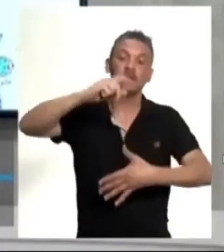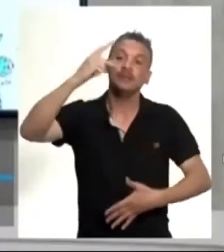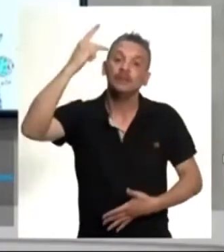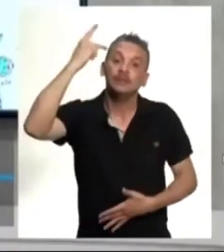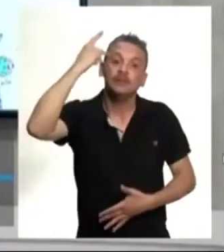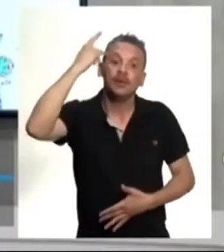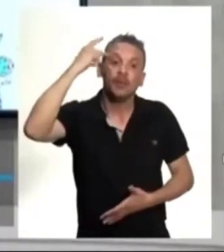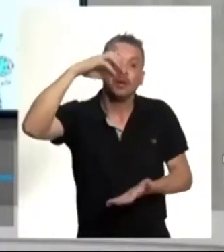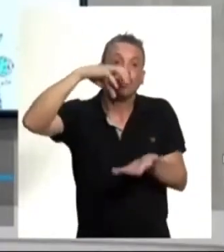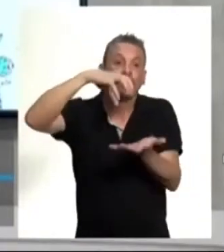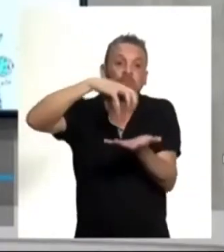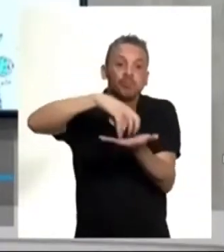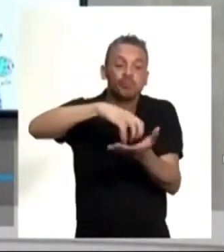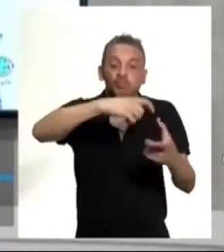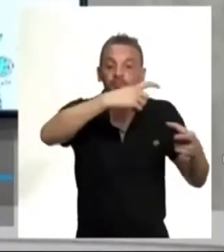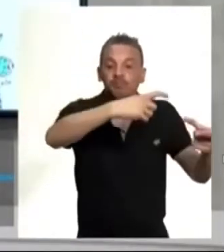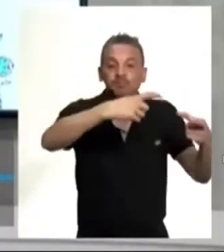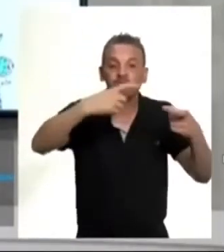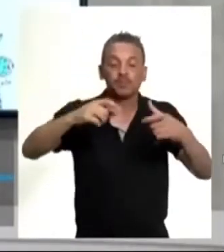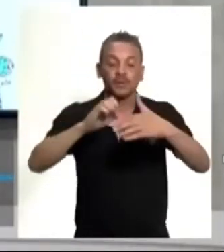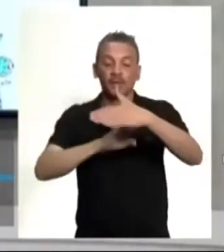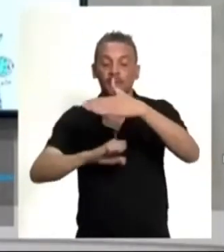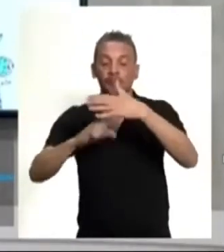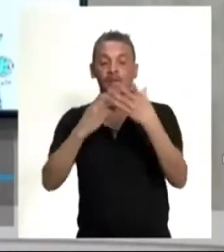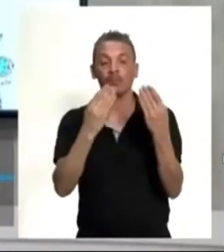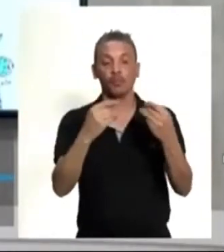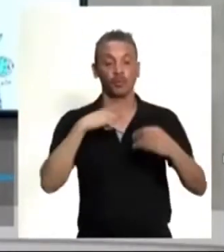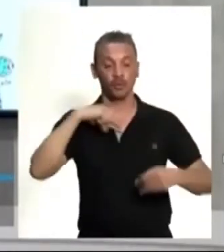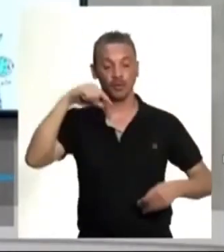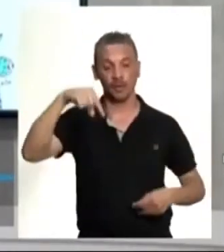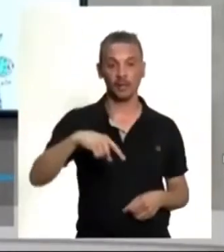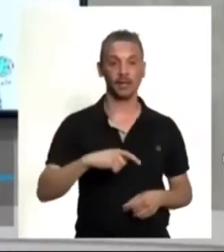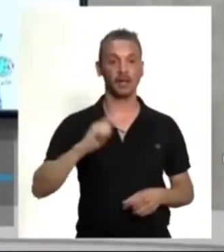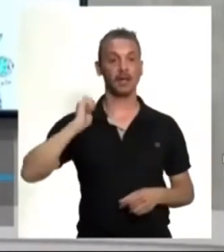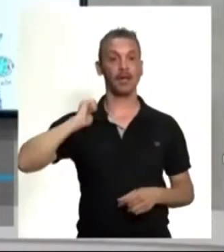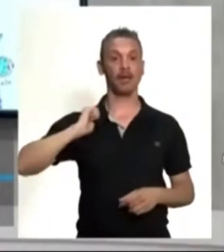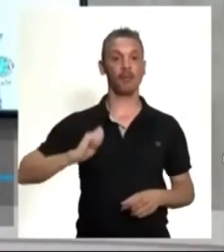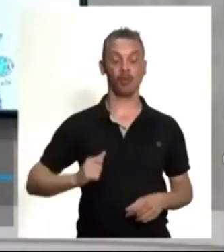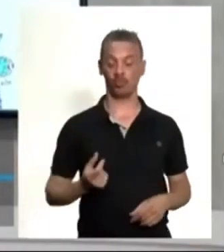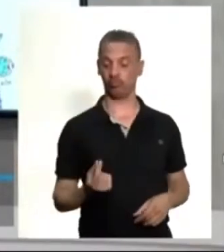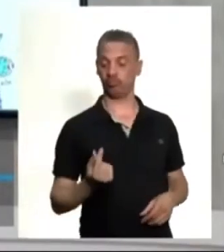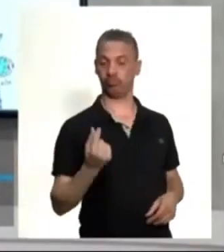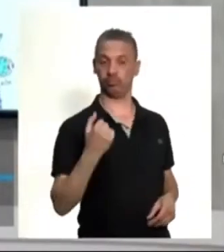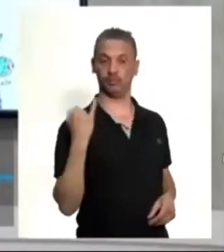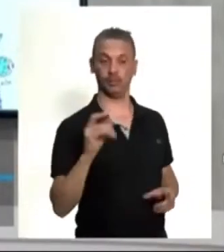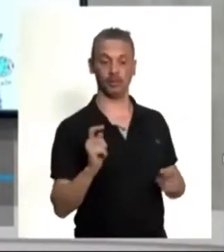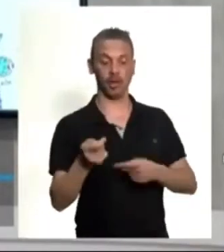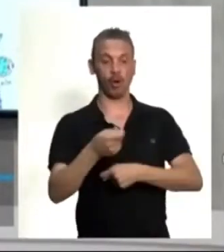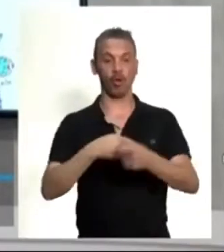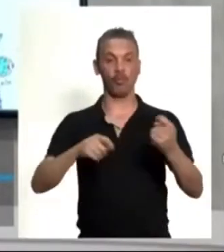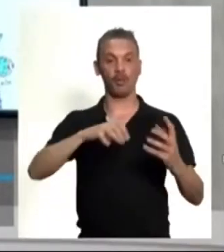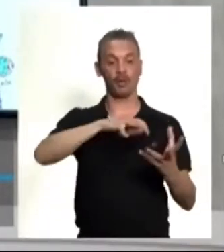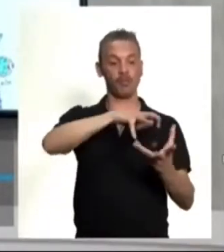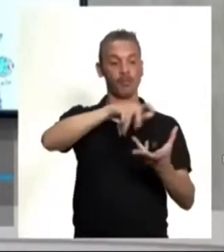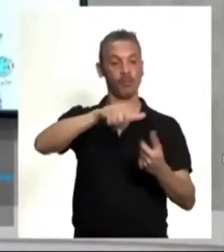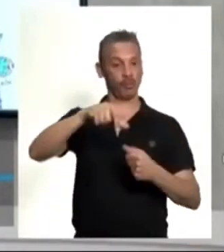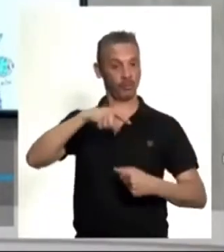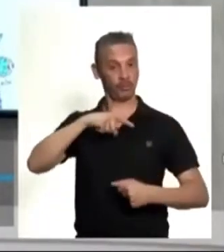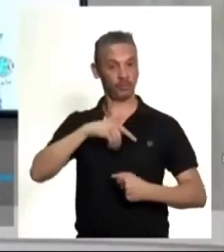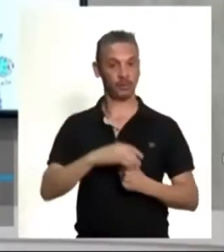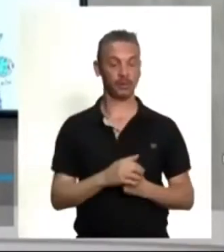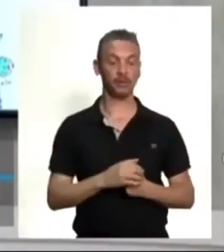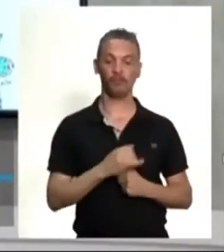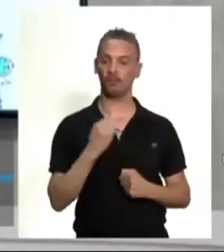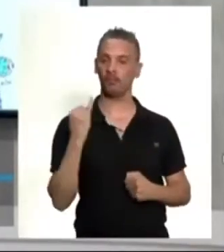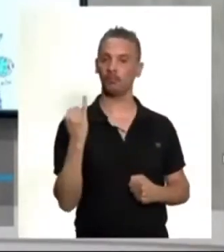a sede de grandes empresas, tem uma bolsa de valores vinculada à economia mundial. Olha como o grau